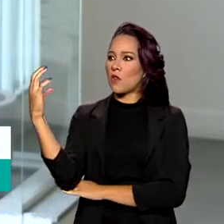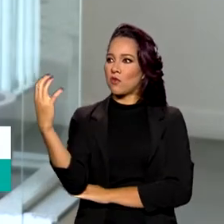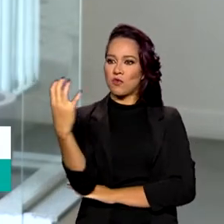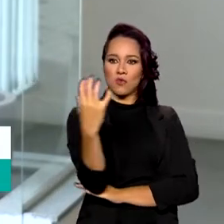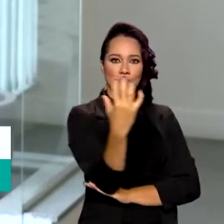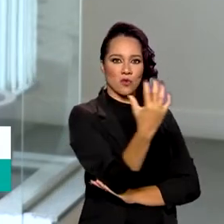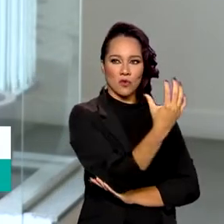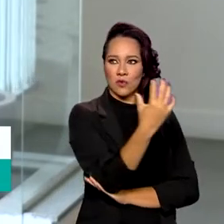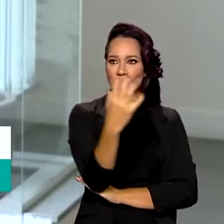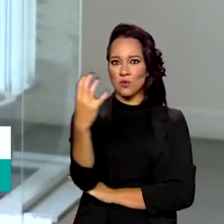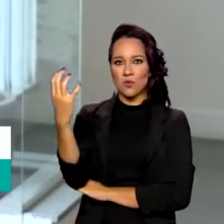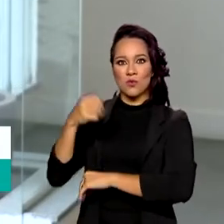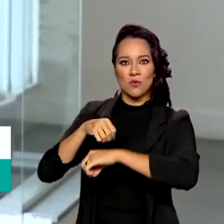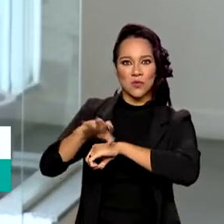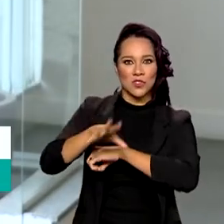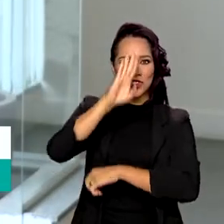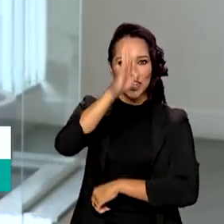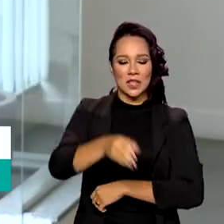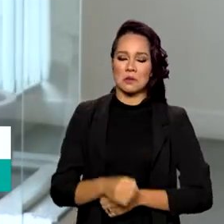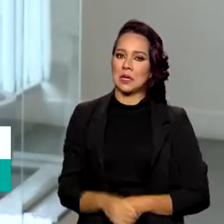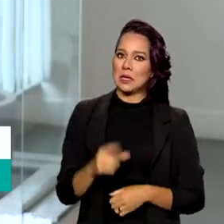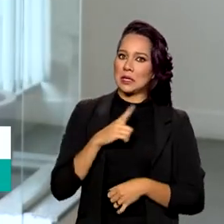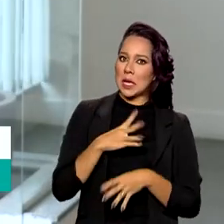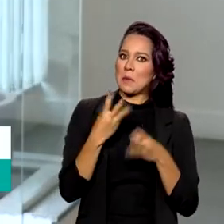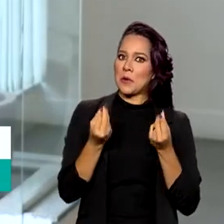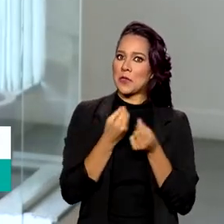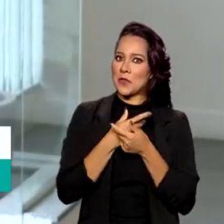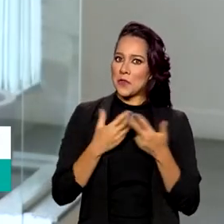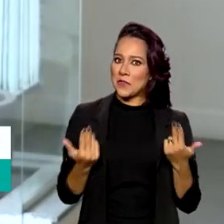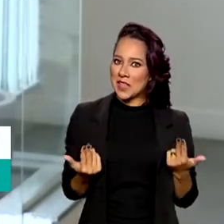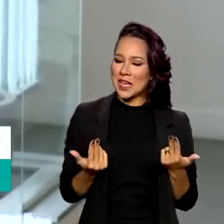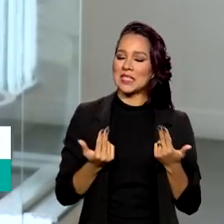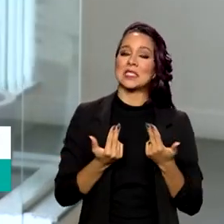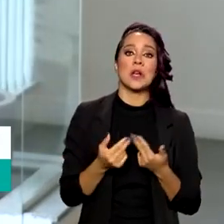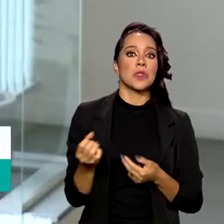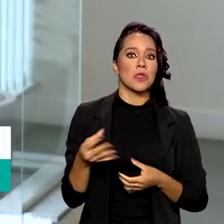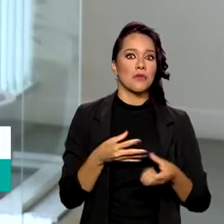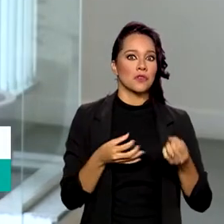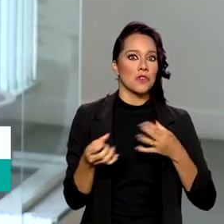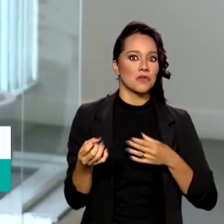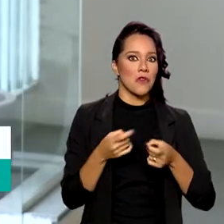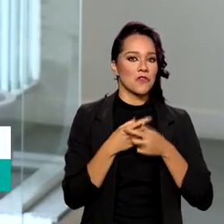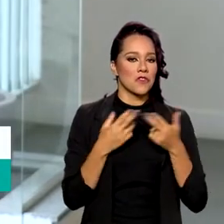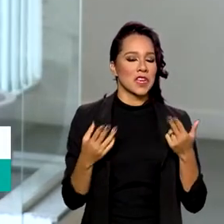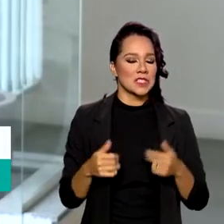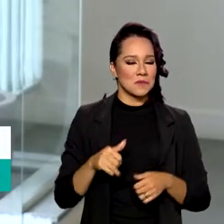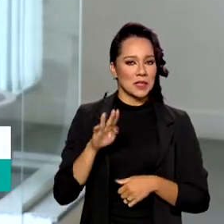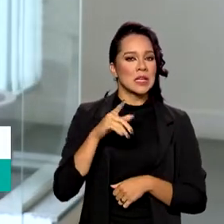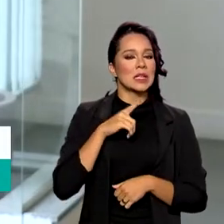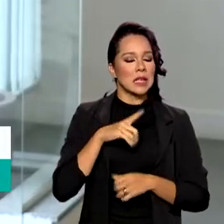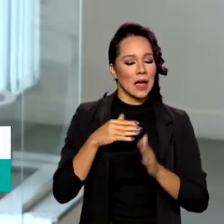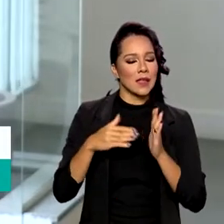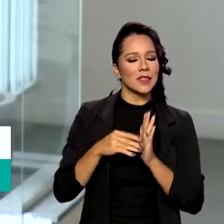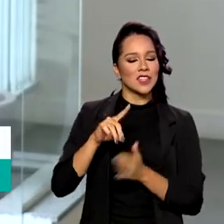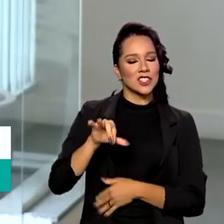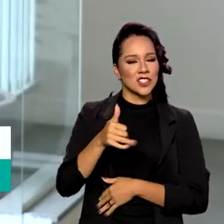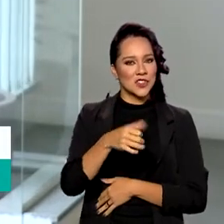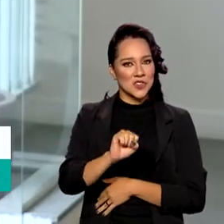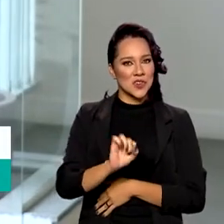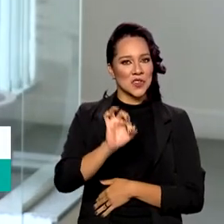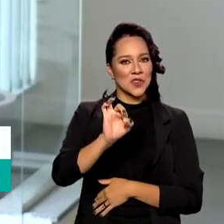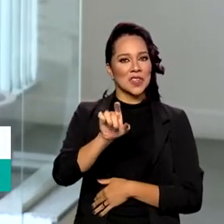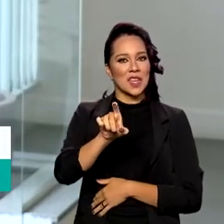para as redes já deu para perceber que tem muita novidade além dessas muitas outras aí vão estar disponíveis até o dia 18